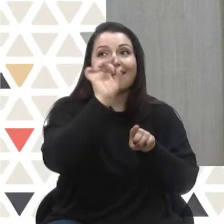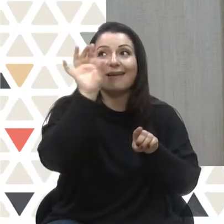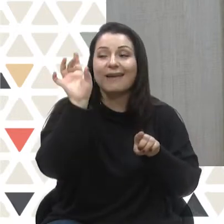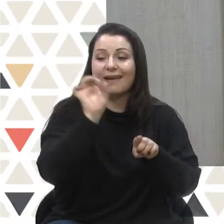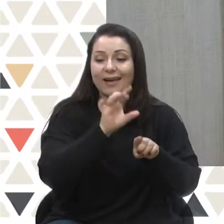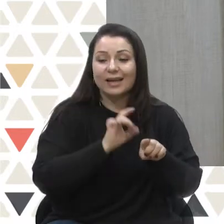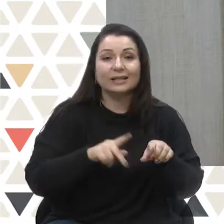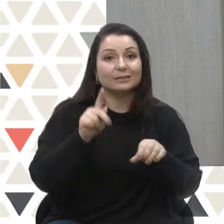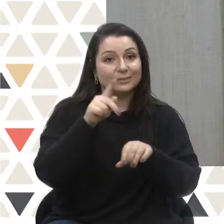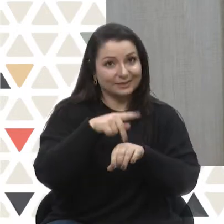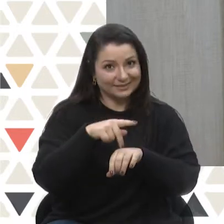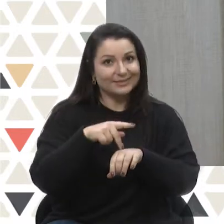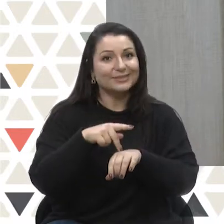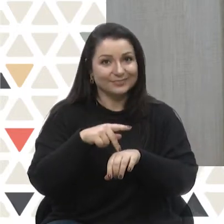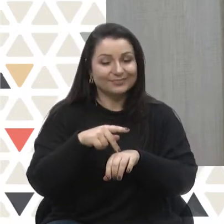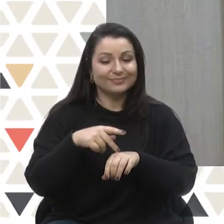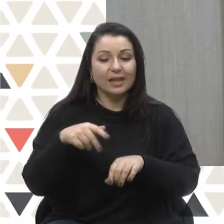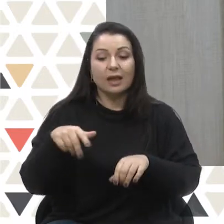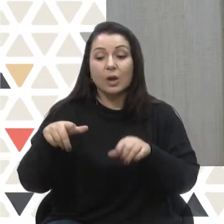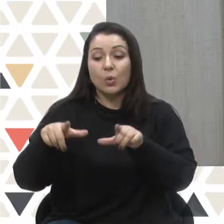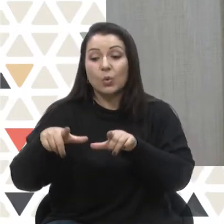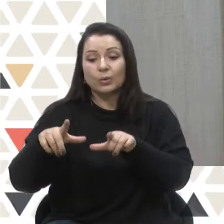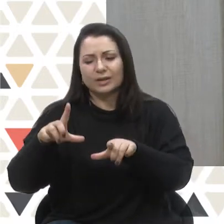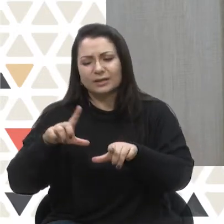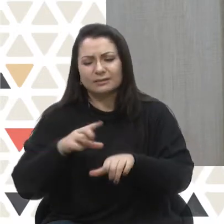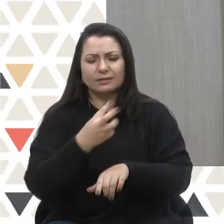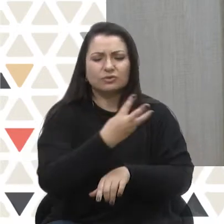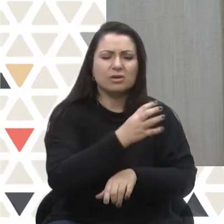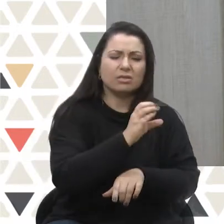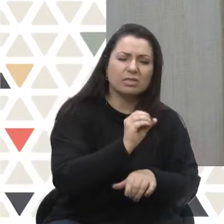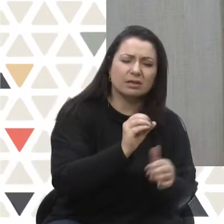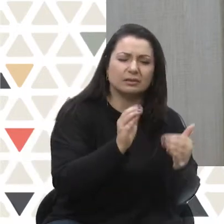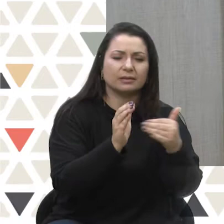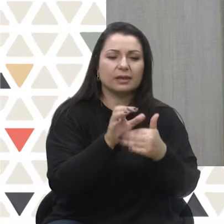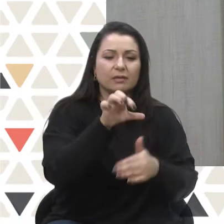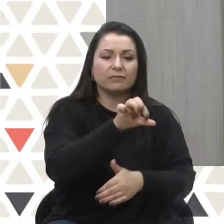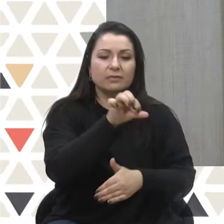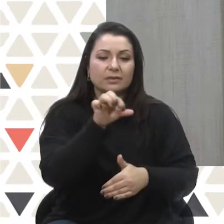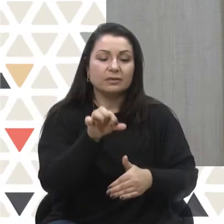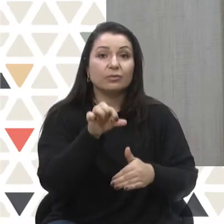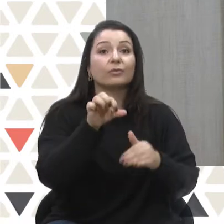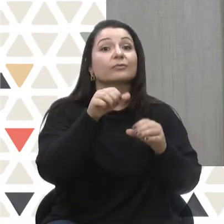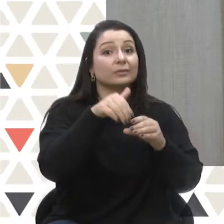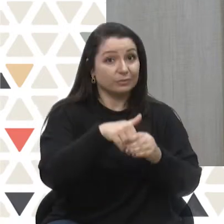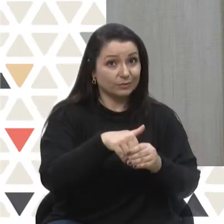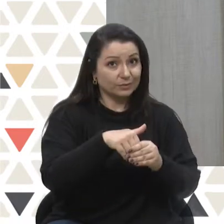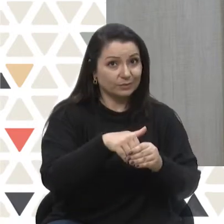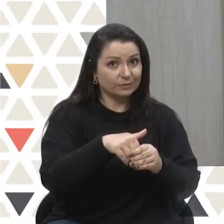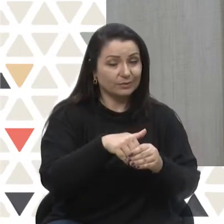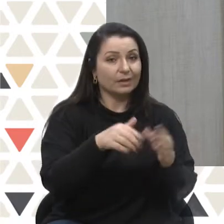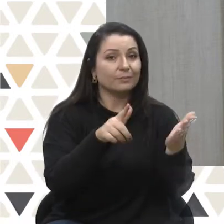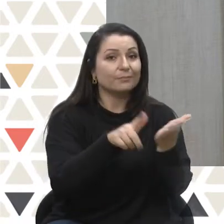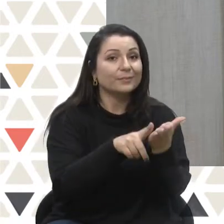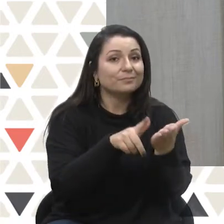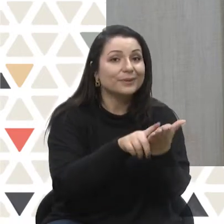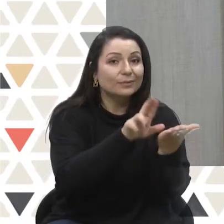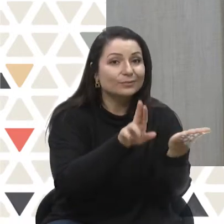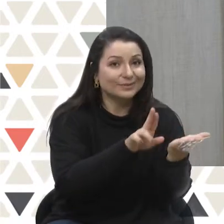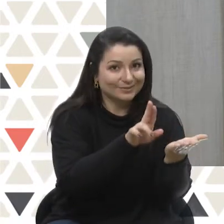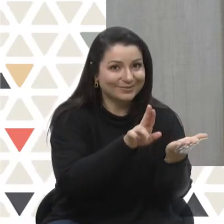com apoio da rede consular brasileira em cada país das exceções que contam com 30 a 99